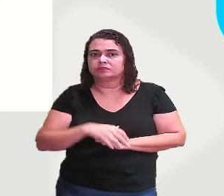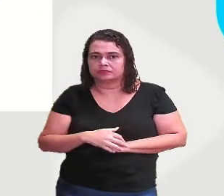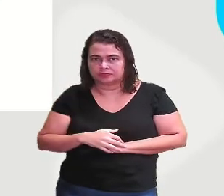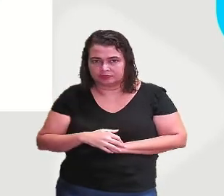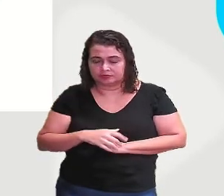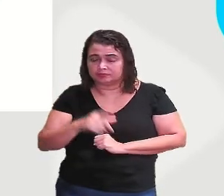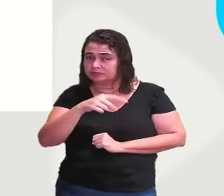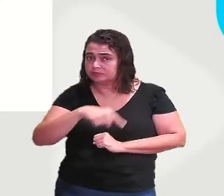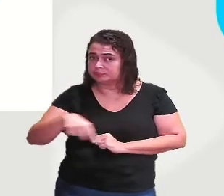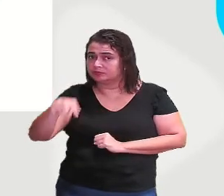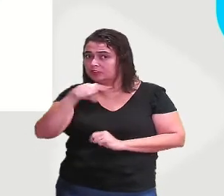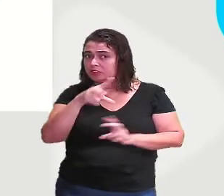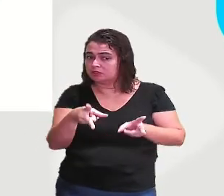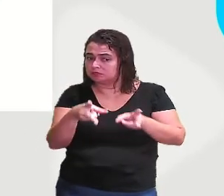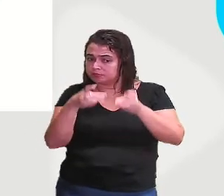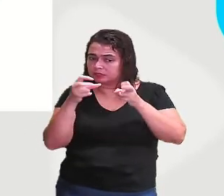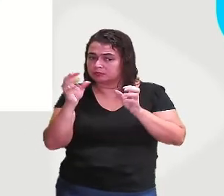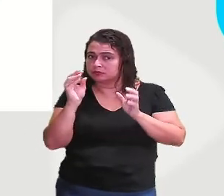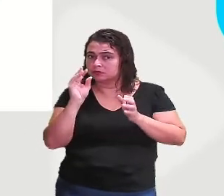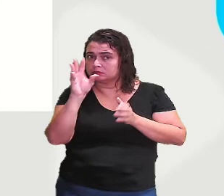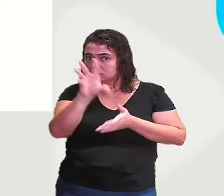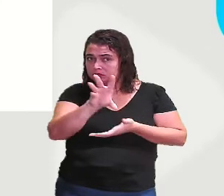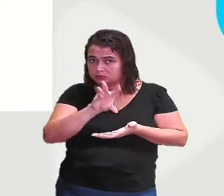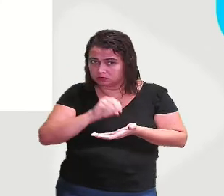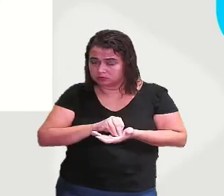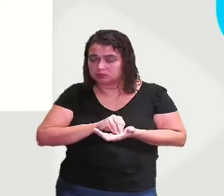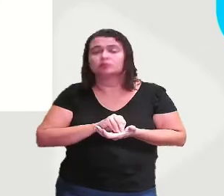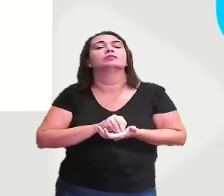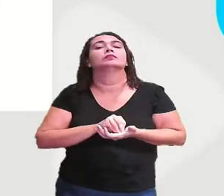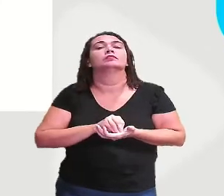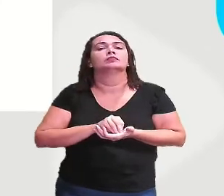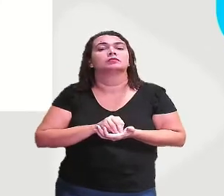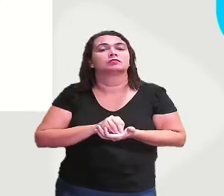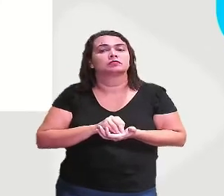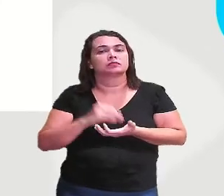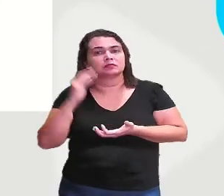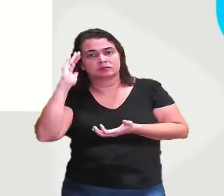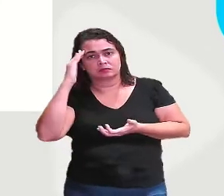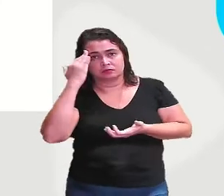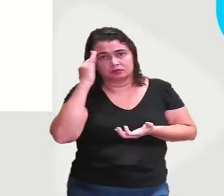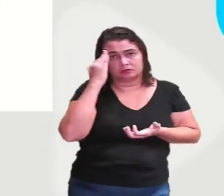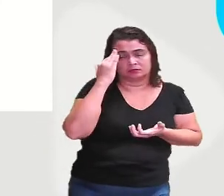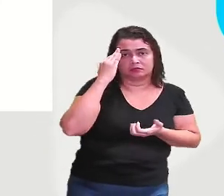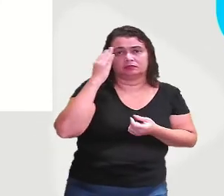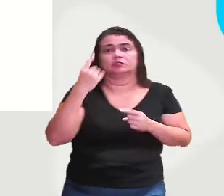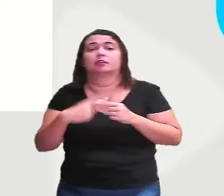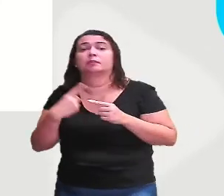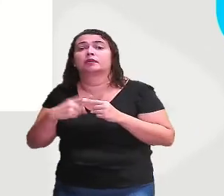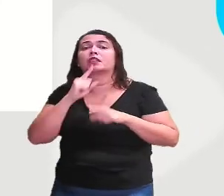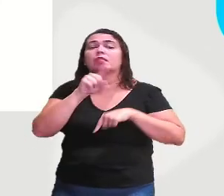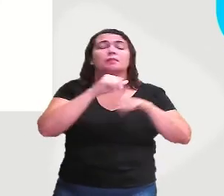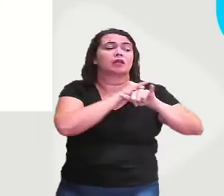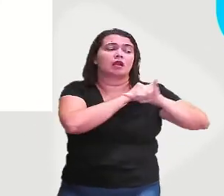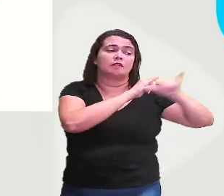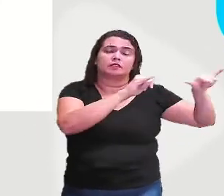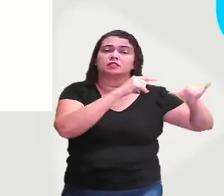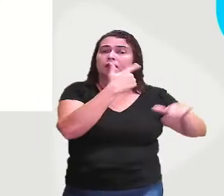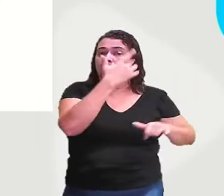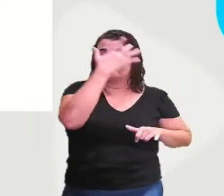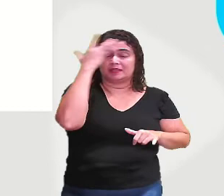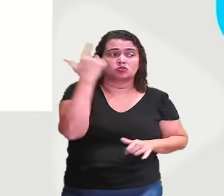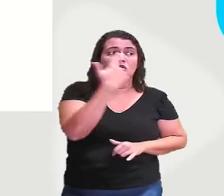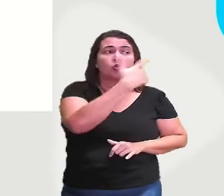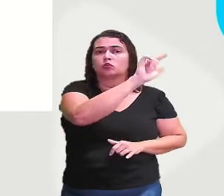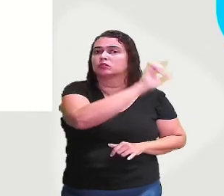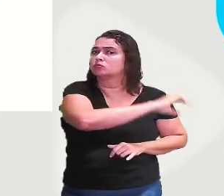grande um grande disseminador dessa informação, um grande agente de passar essas informações para frente, para que outras pessoas